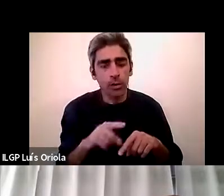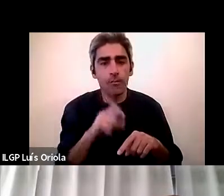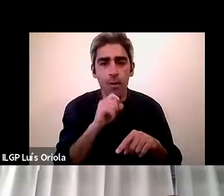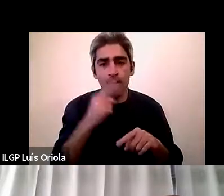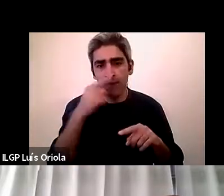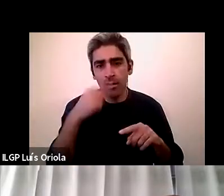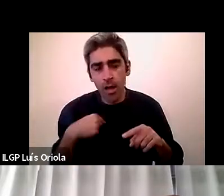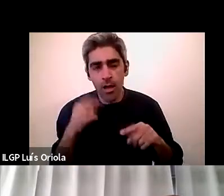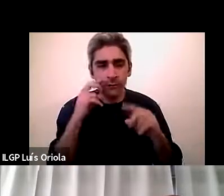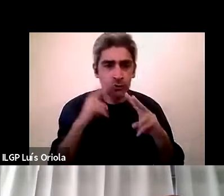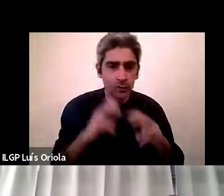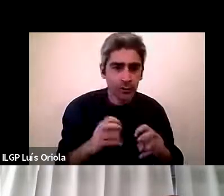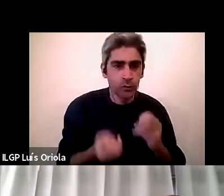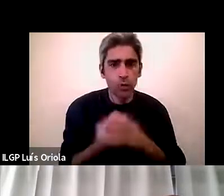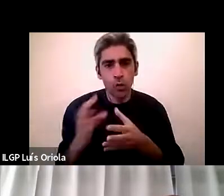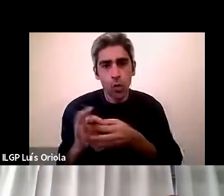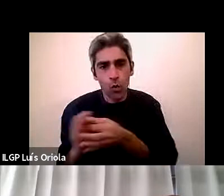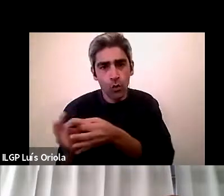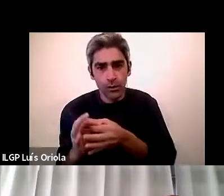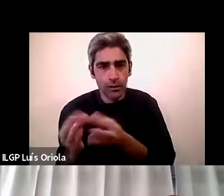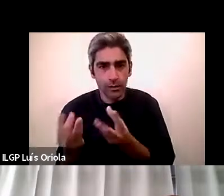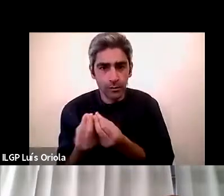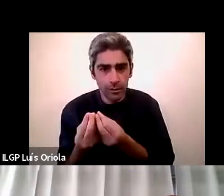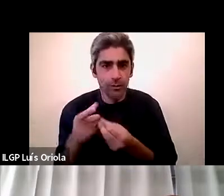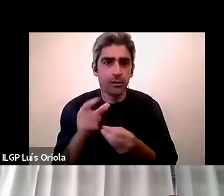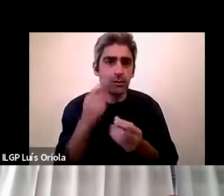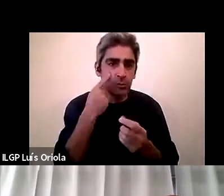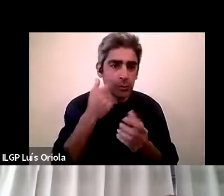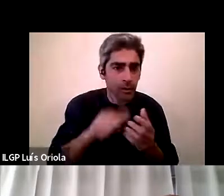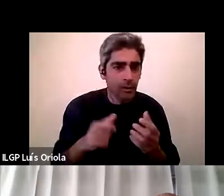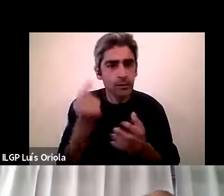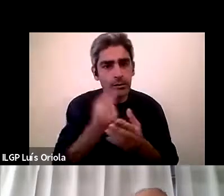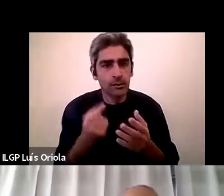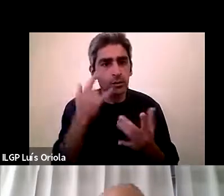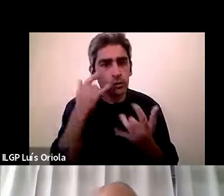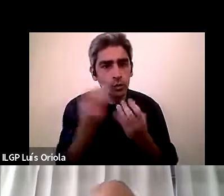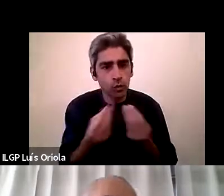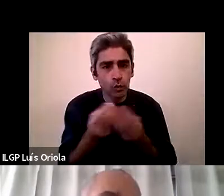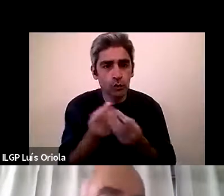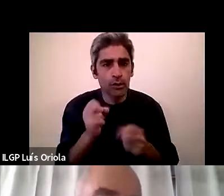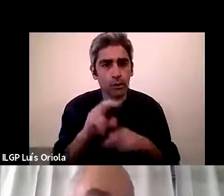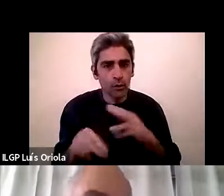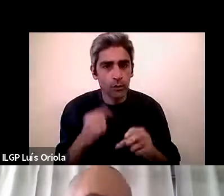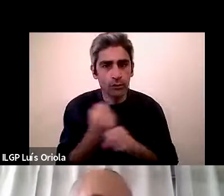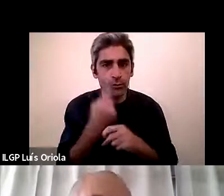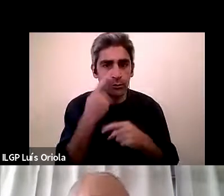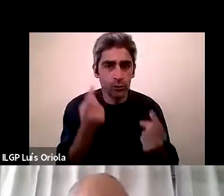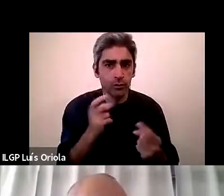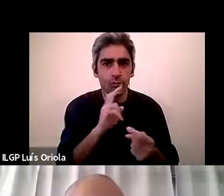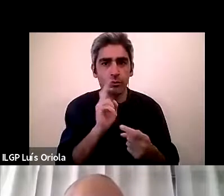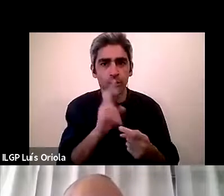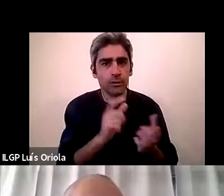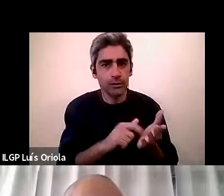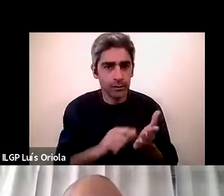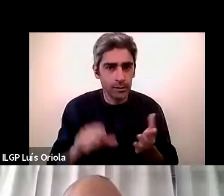onde se investiga, cria e experimenta para desenhar soluções inovadoras para os serviços públicos e responder às necessidades